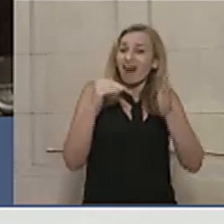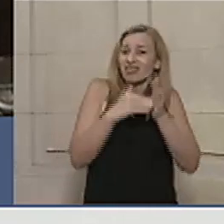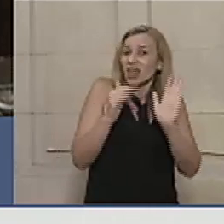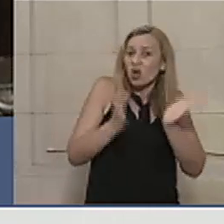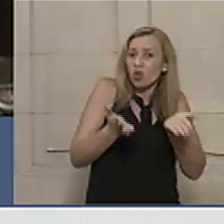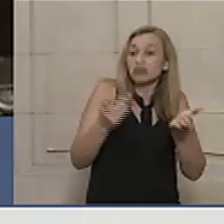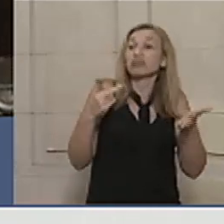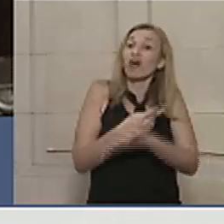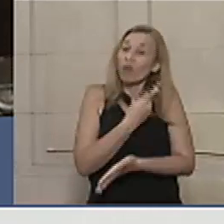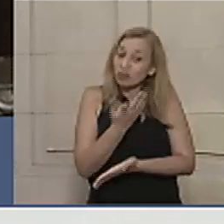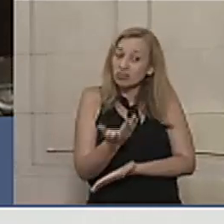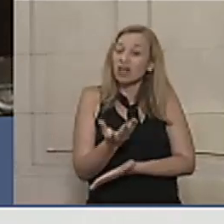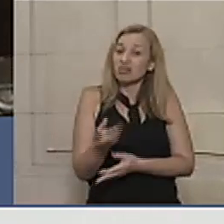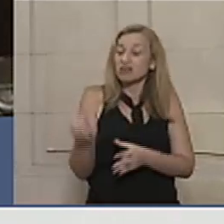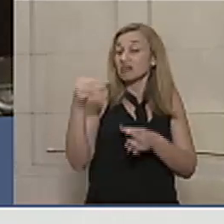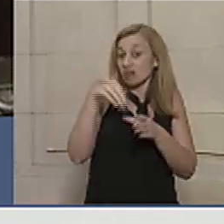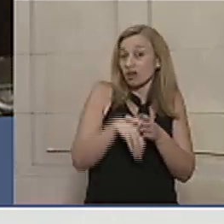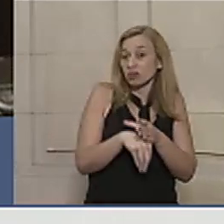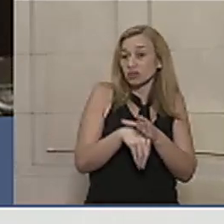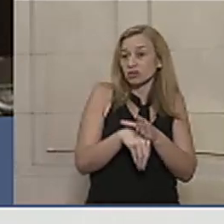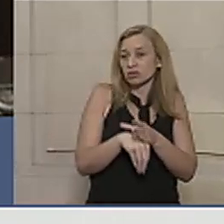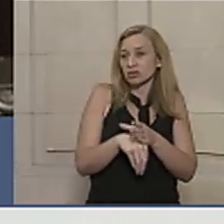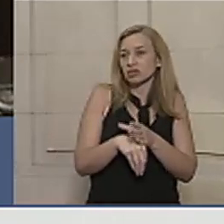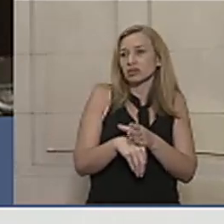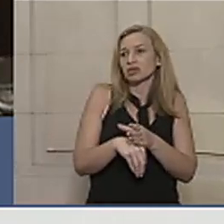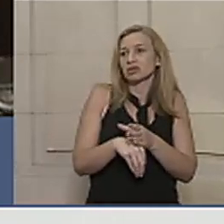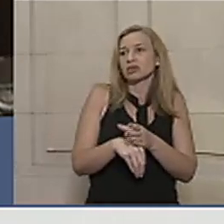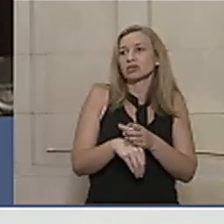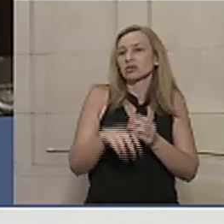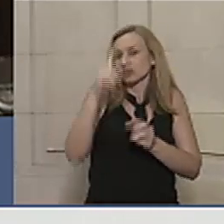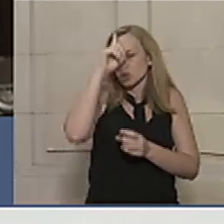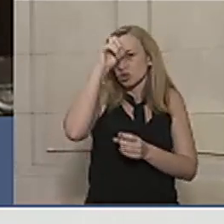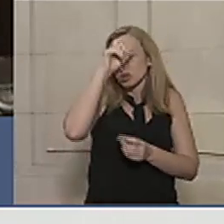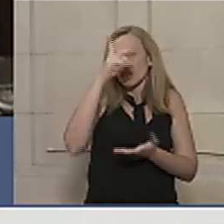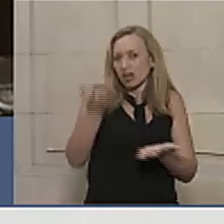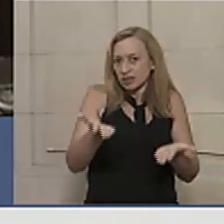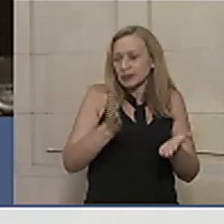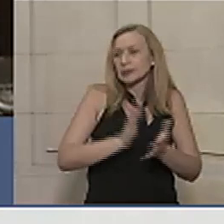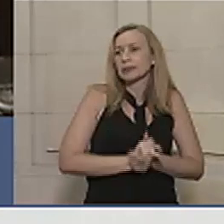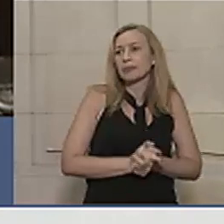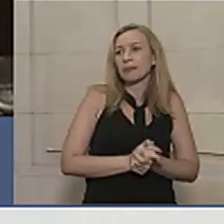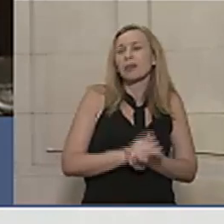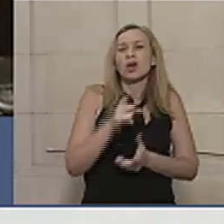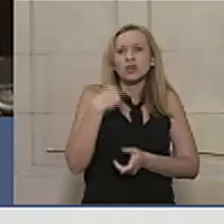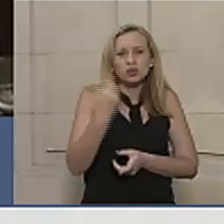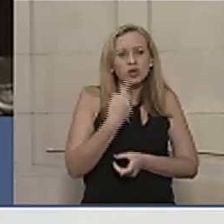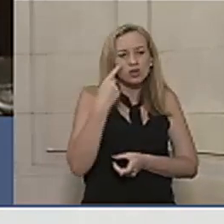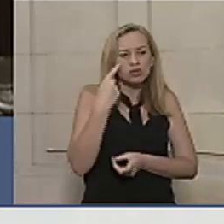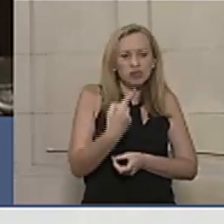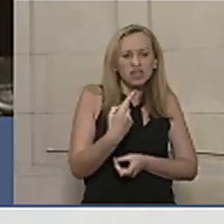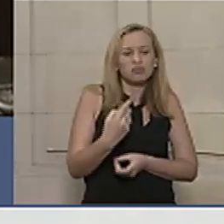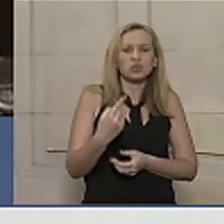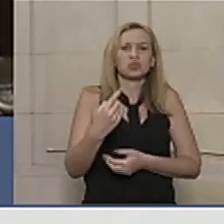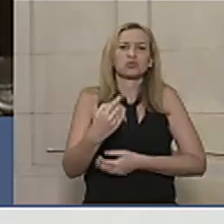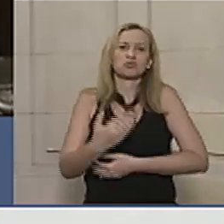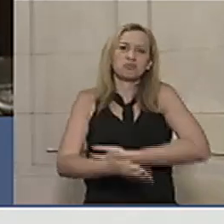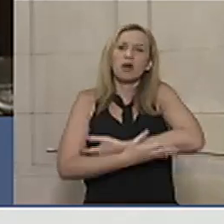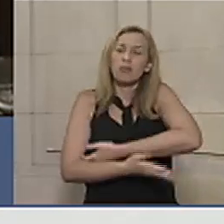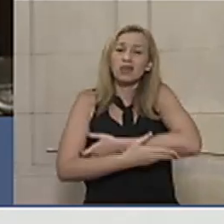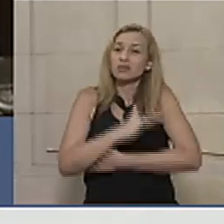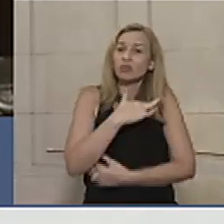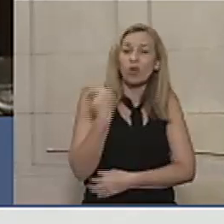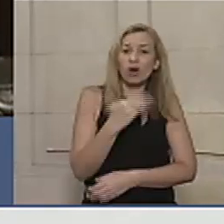hoje acontecem dentro das maternidades. A gente se depara com mortes de